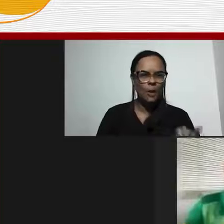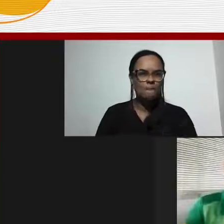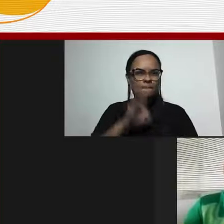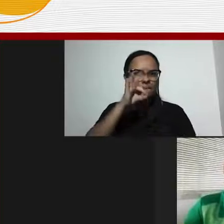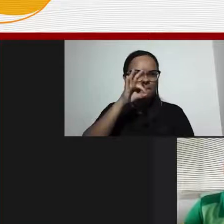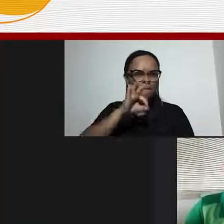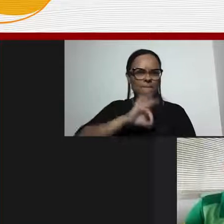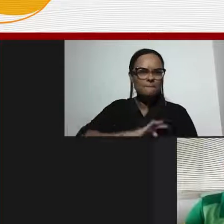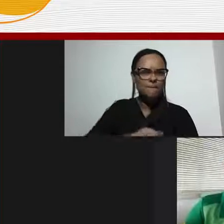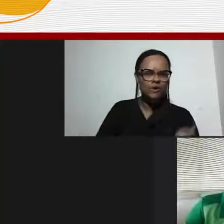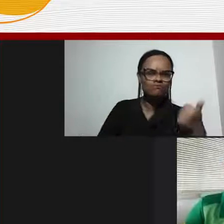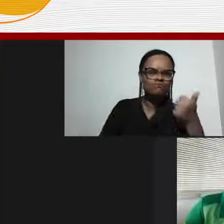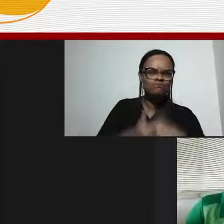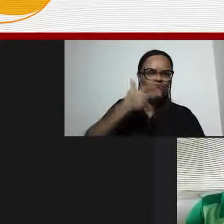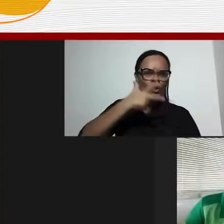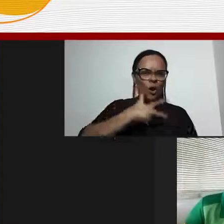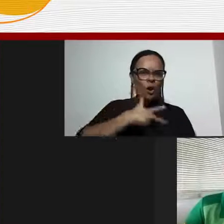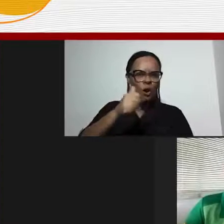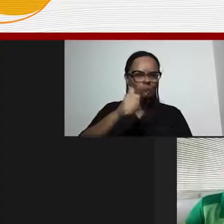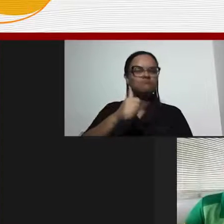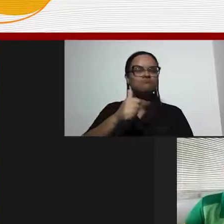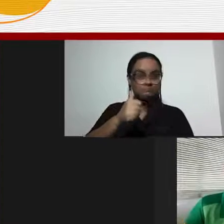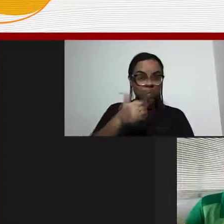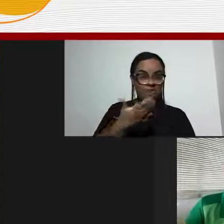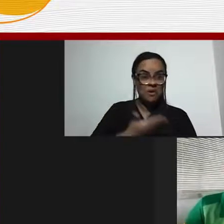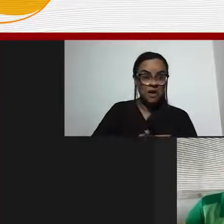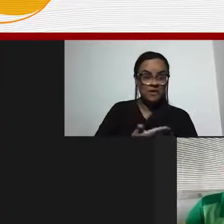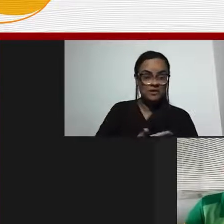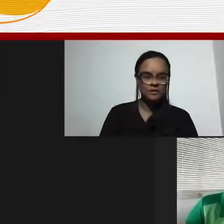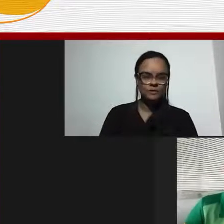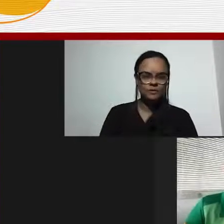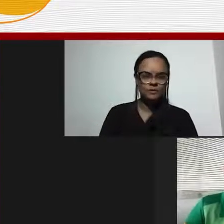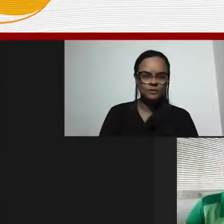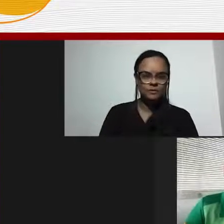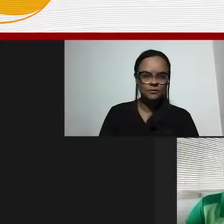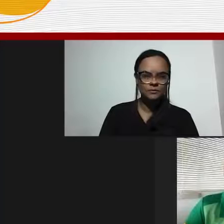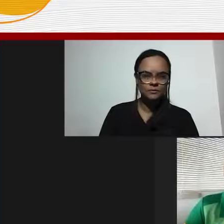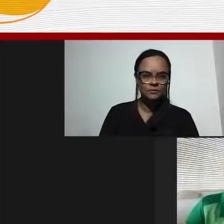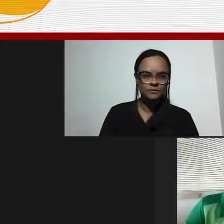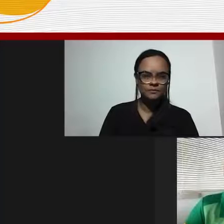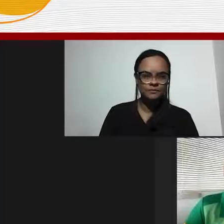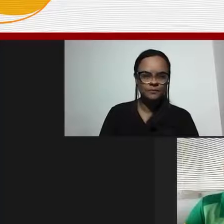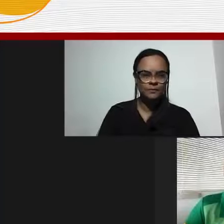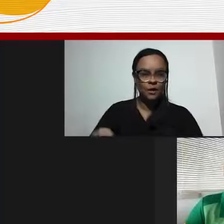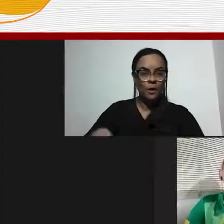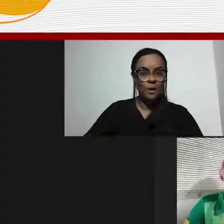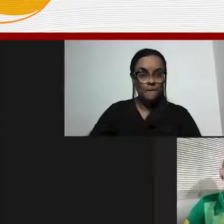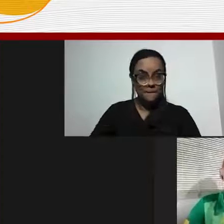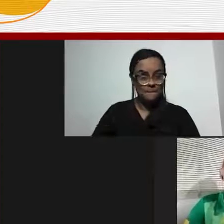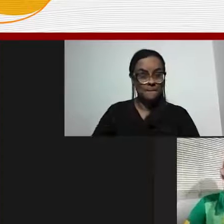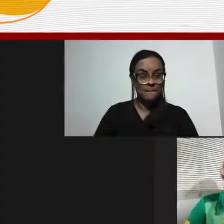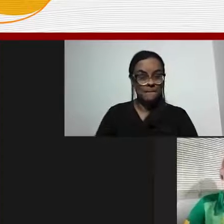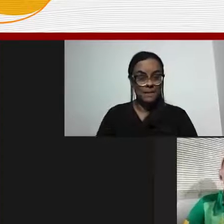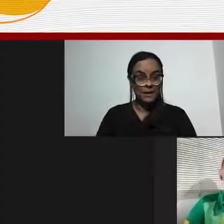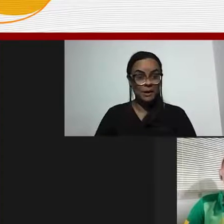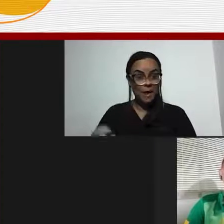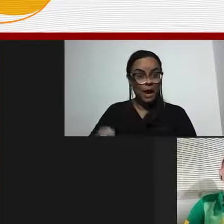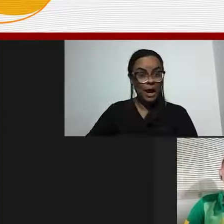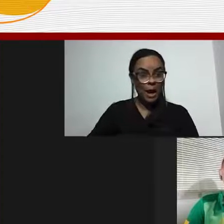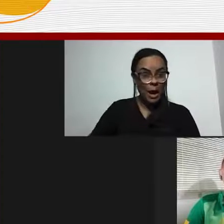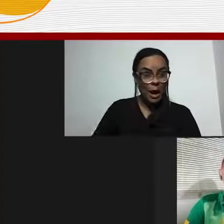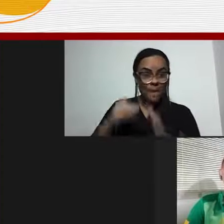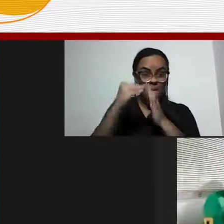para Olímpico, meu amigo Pedro Neves, que é primo de quarto grau da Branca de Neve.